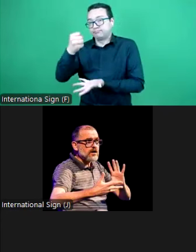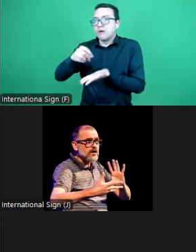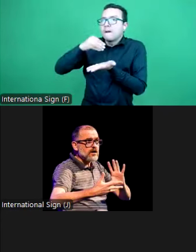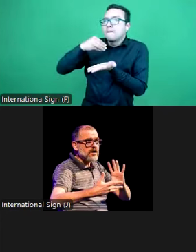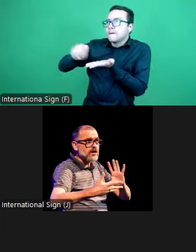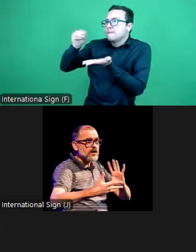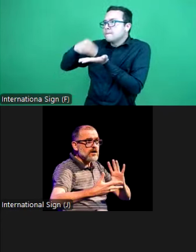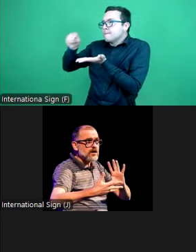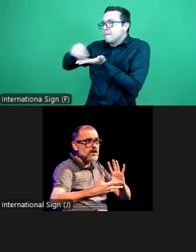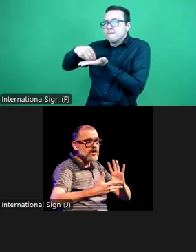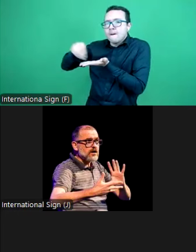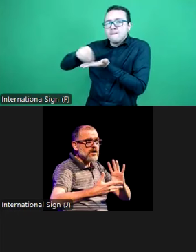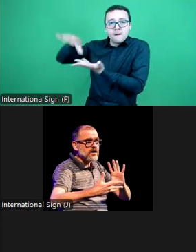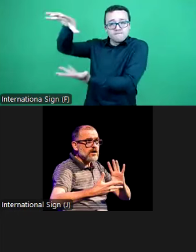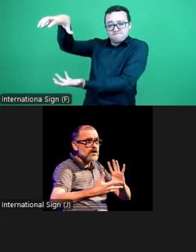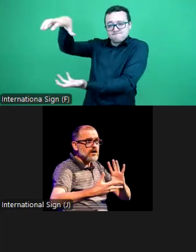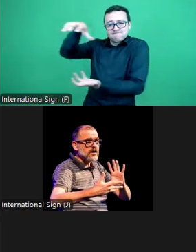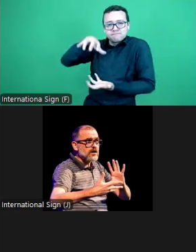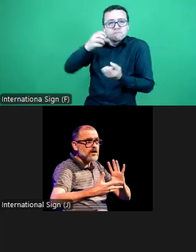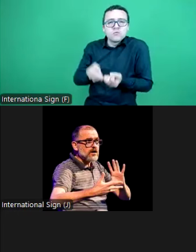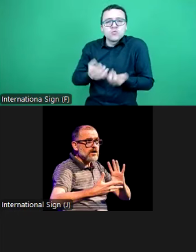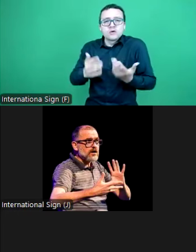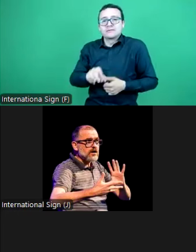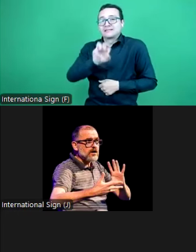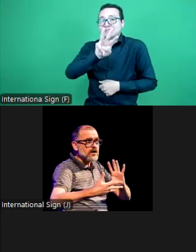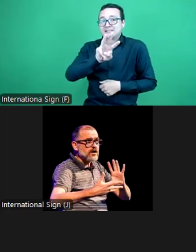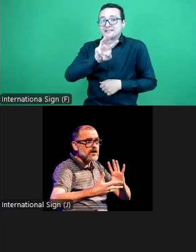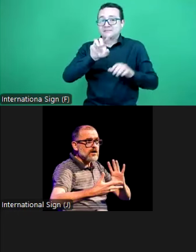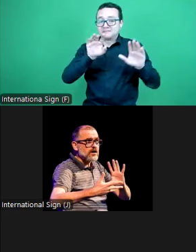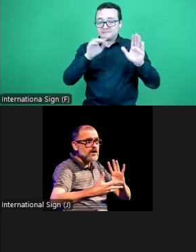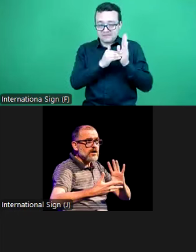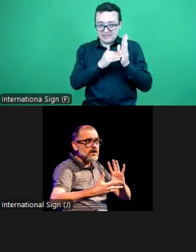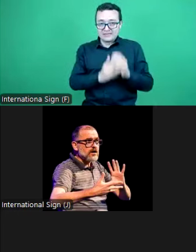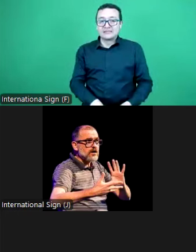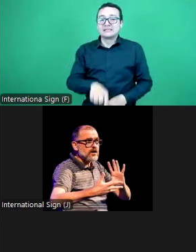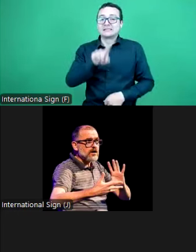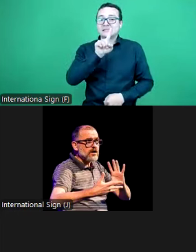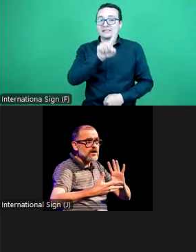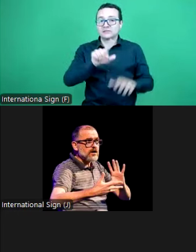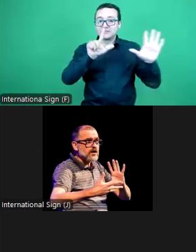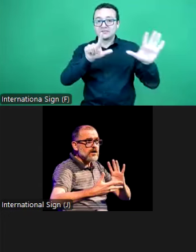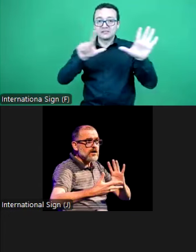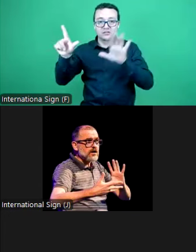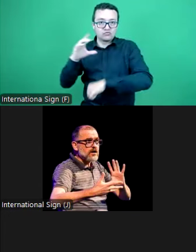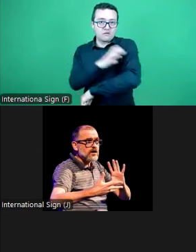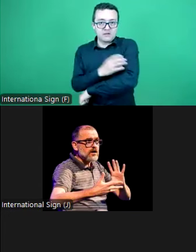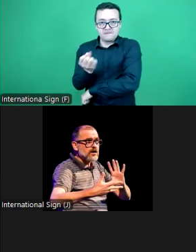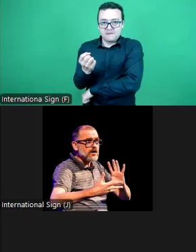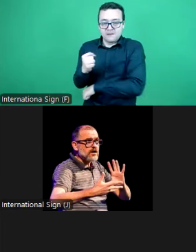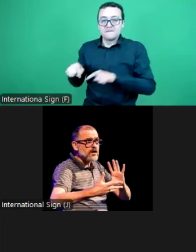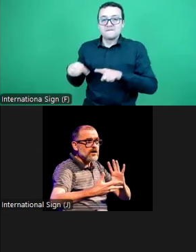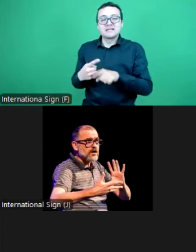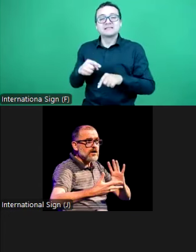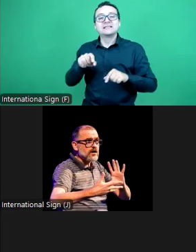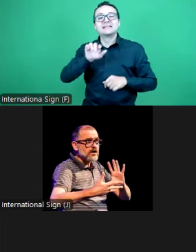Para fazer com que os equipamentos e toda essa estratégia dê certo,